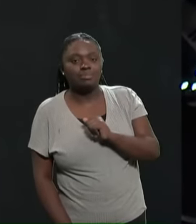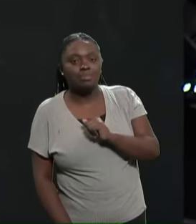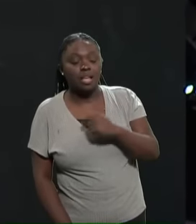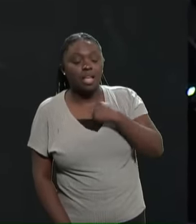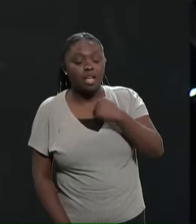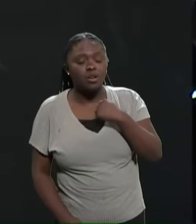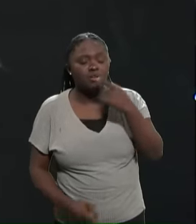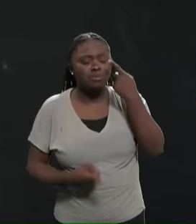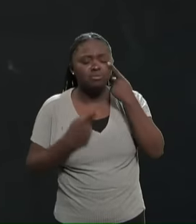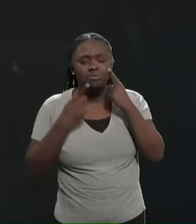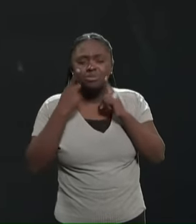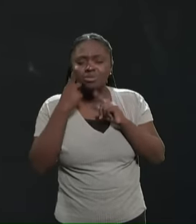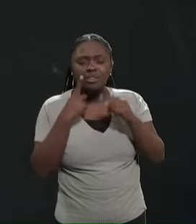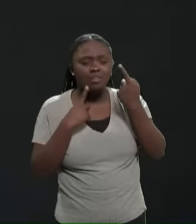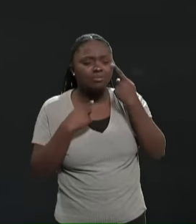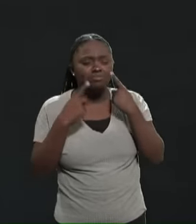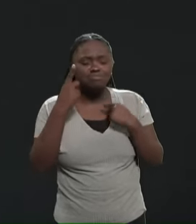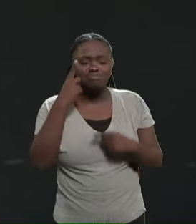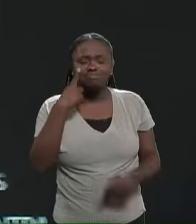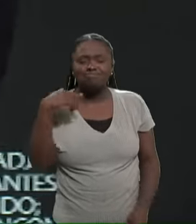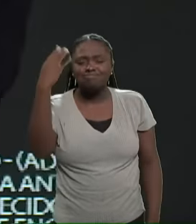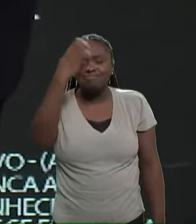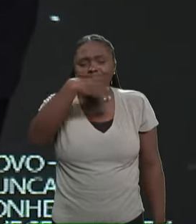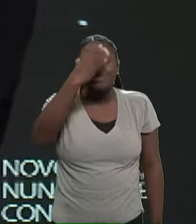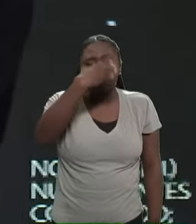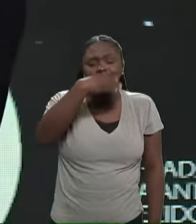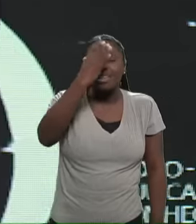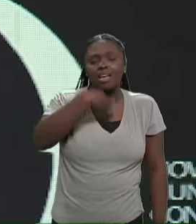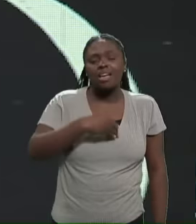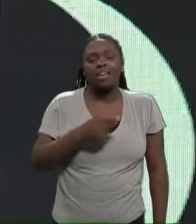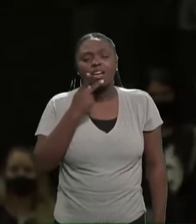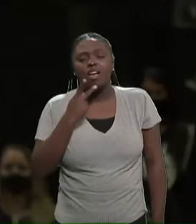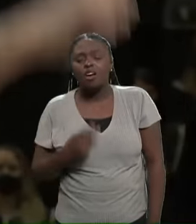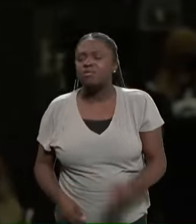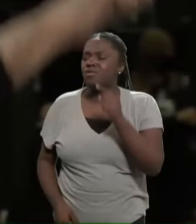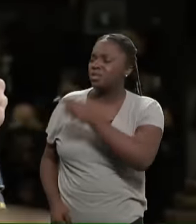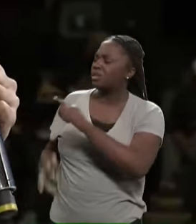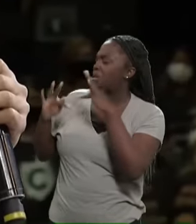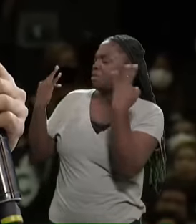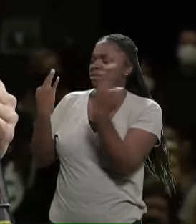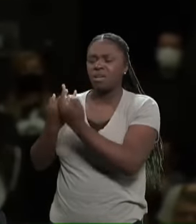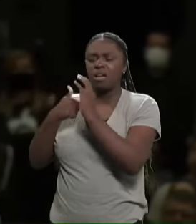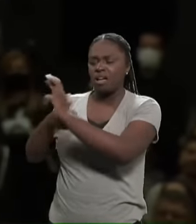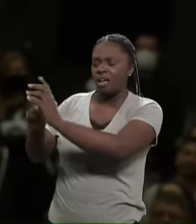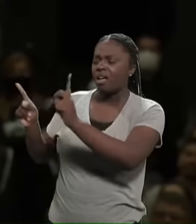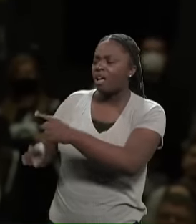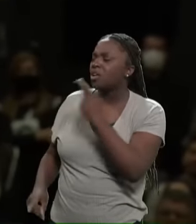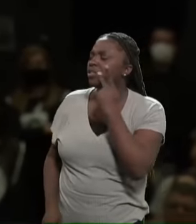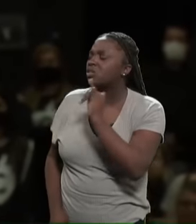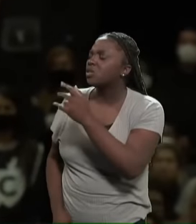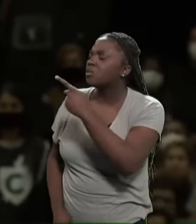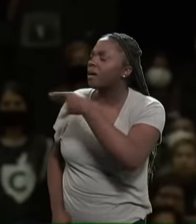eu comecei a chorar. Me falou, você não é de família de crente, tu pai é cachaceiro.